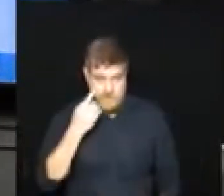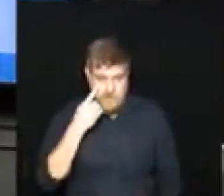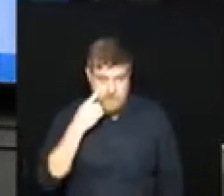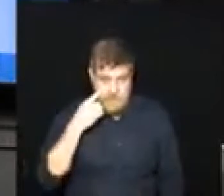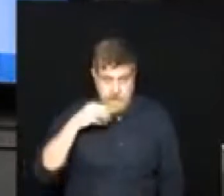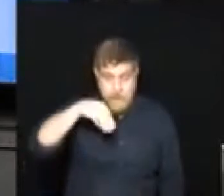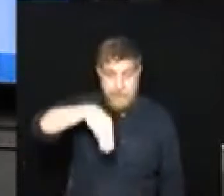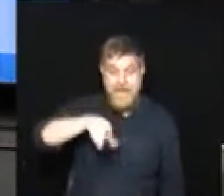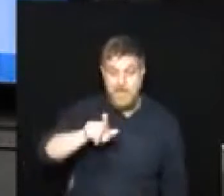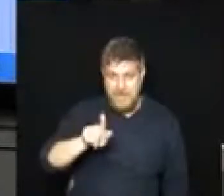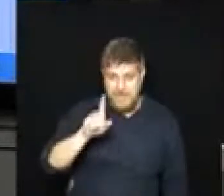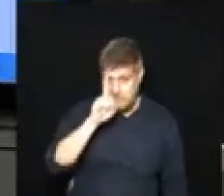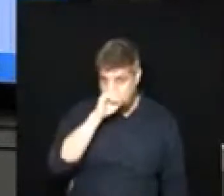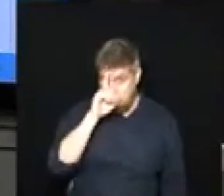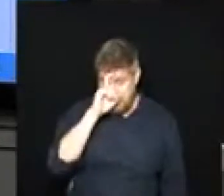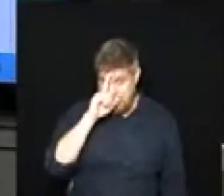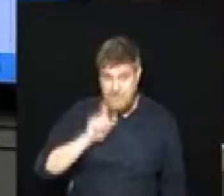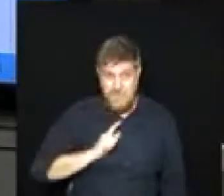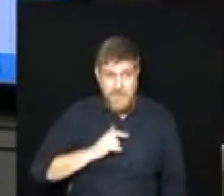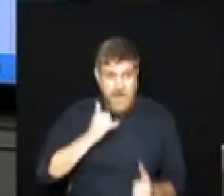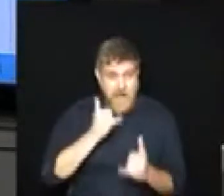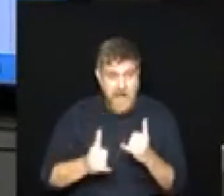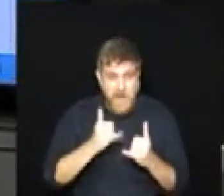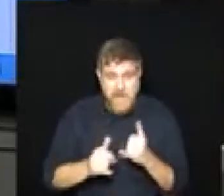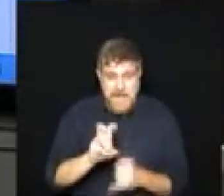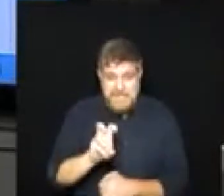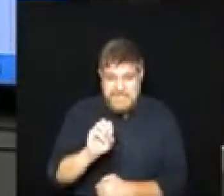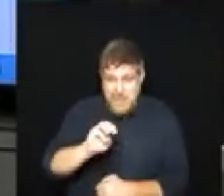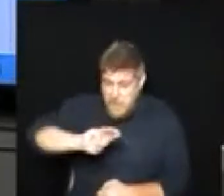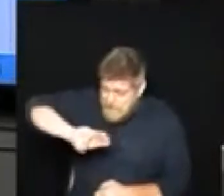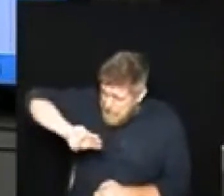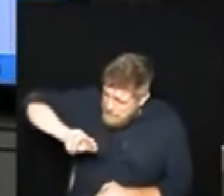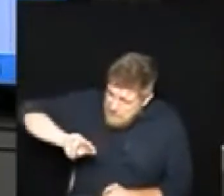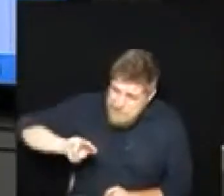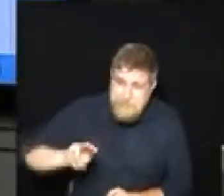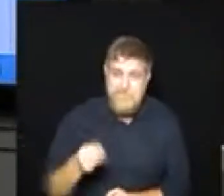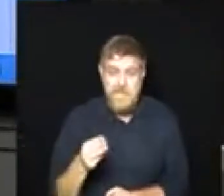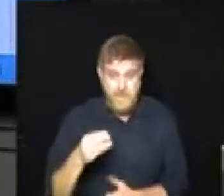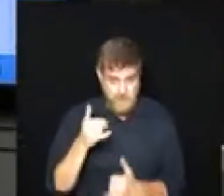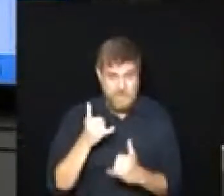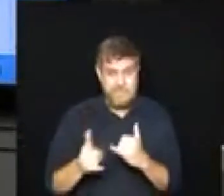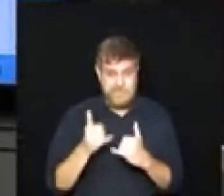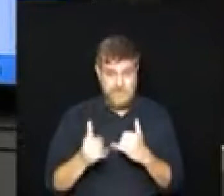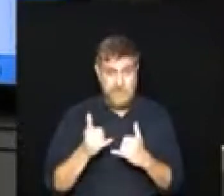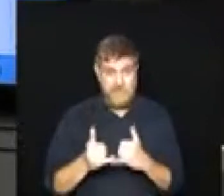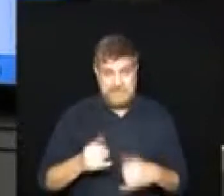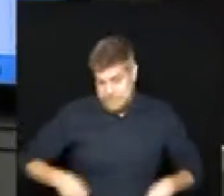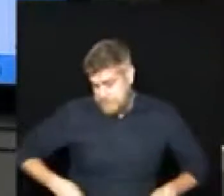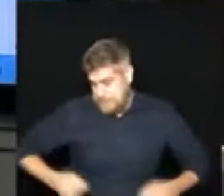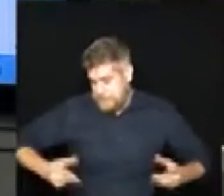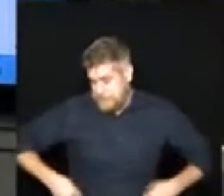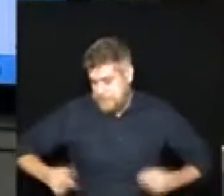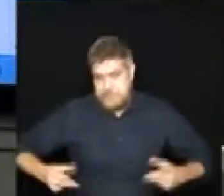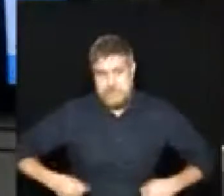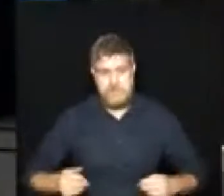Mário Gatti. Nós gastamos quase 50 milhões, 49 milhões e 888 mil.